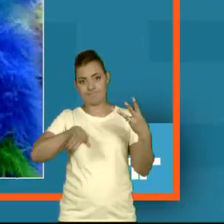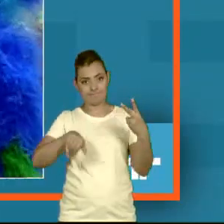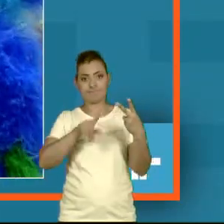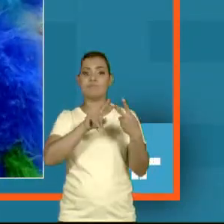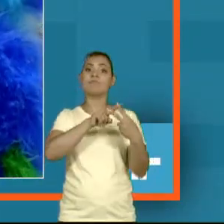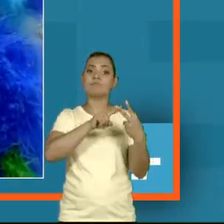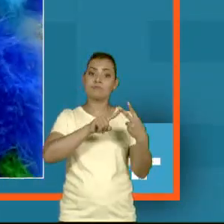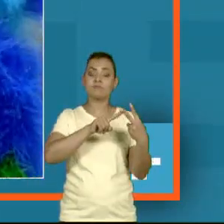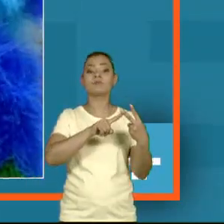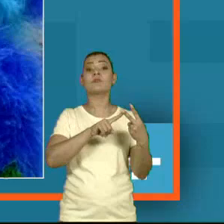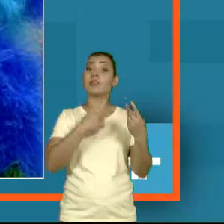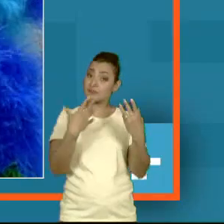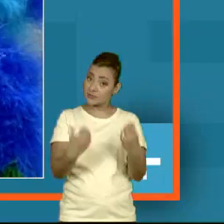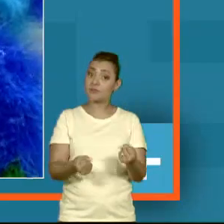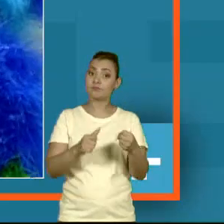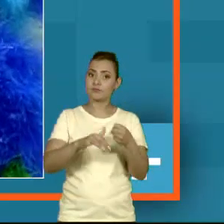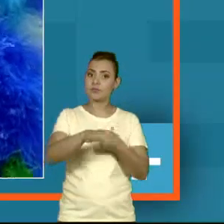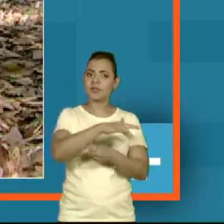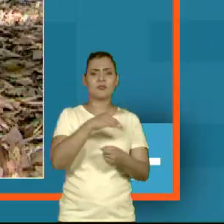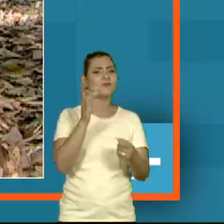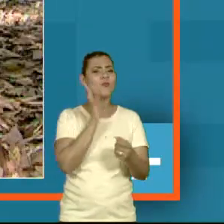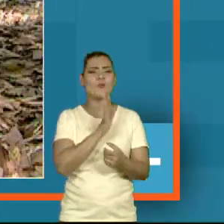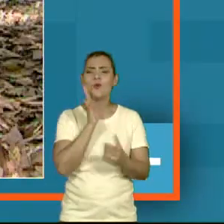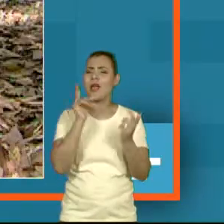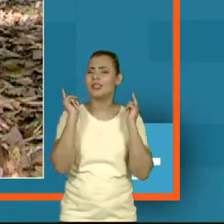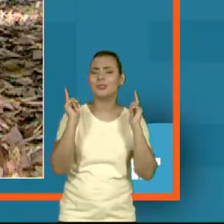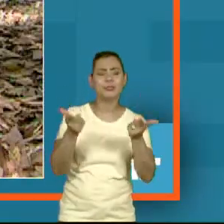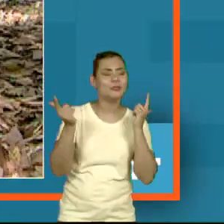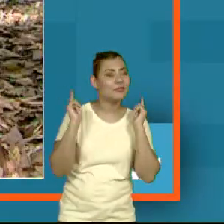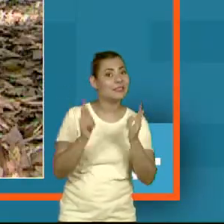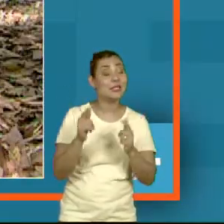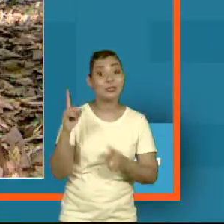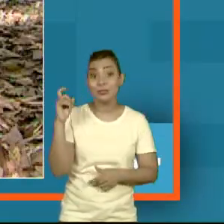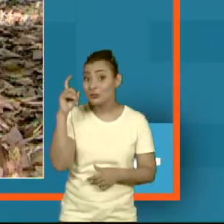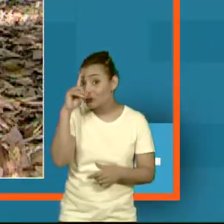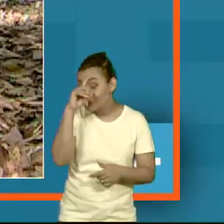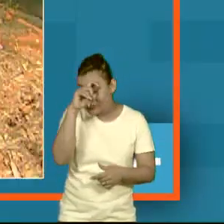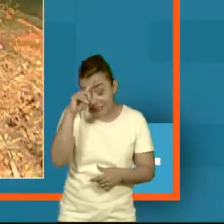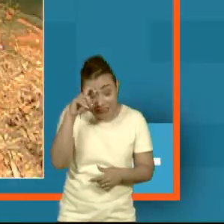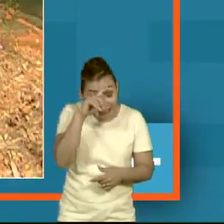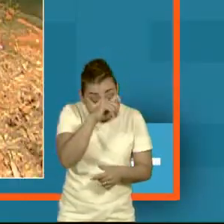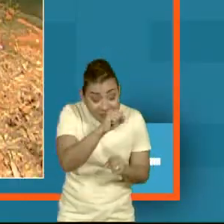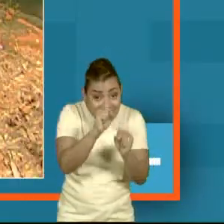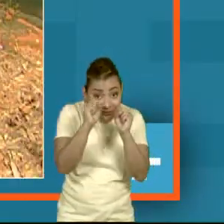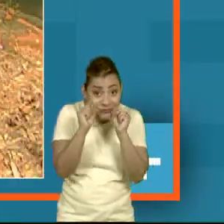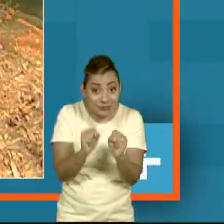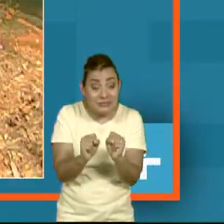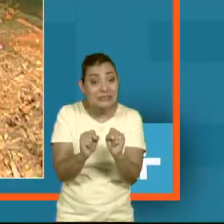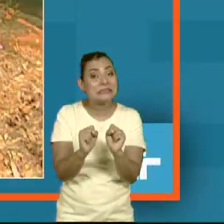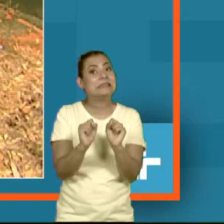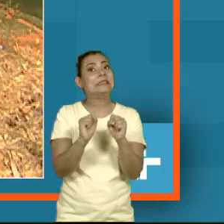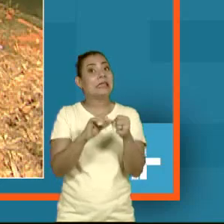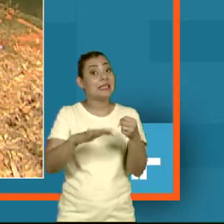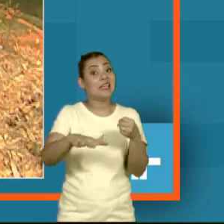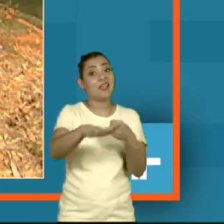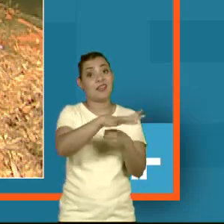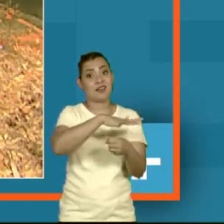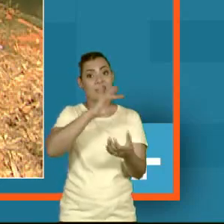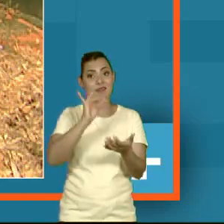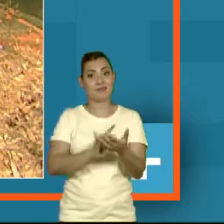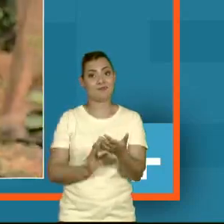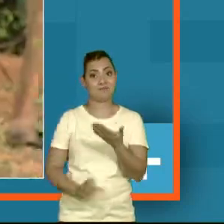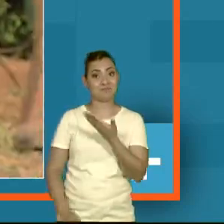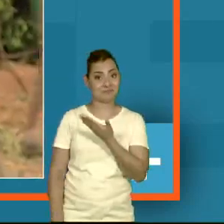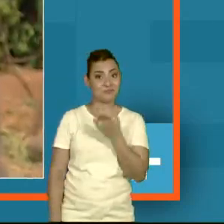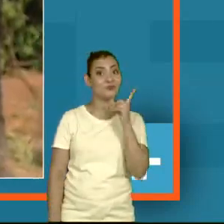Vamos Fazer. E fizemos, foi divertidíssimo, dificílimo de fazer uma ilha dentro de um